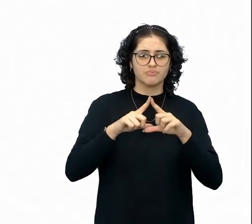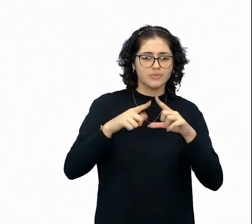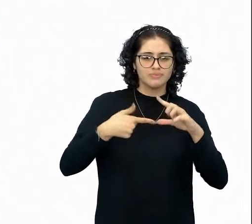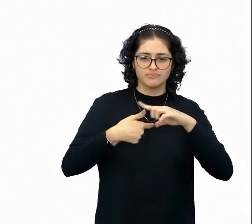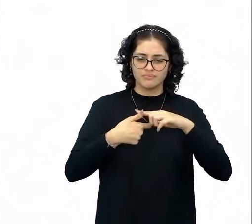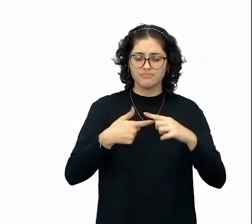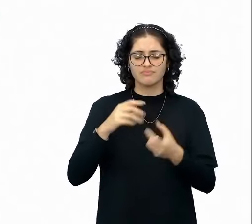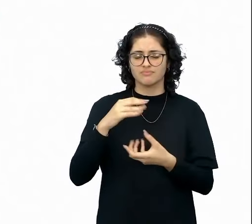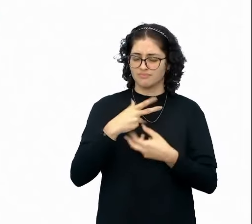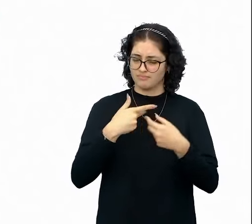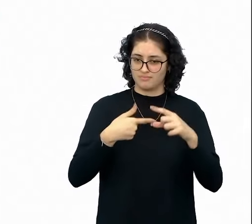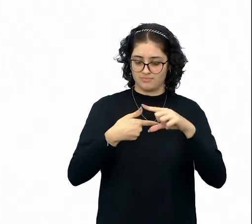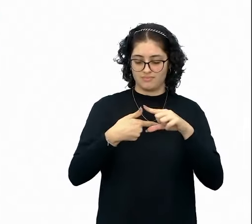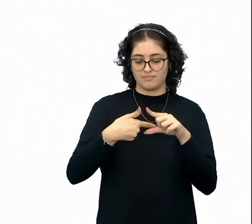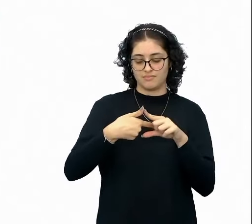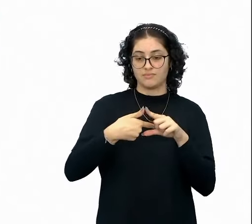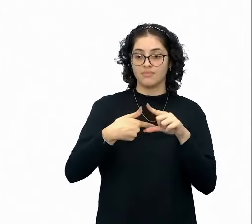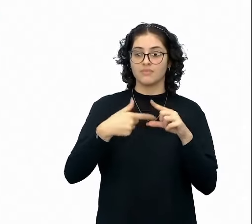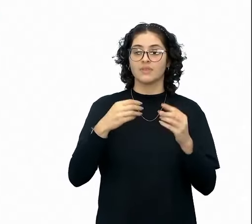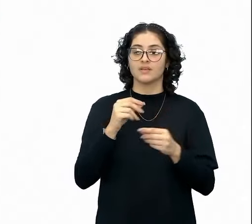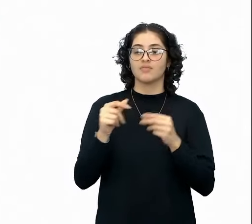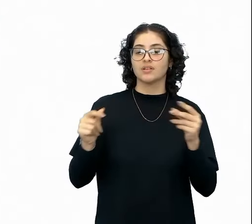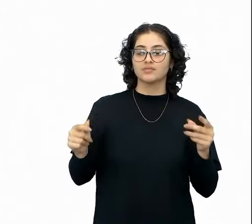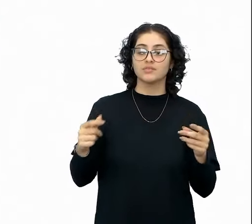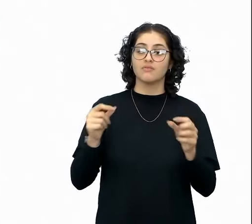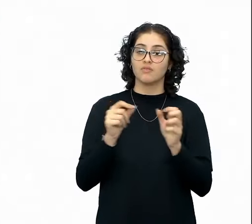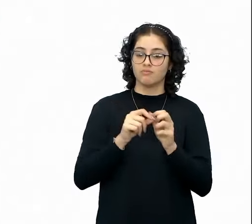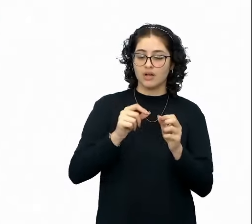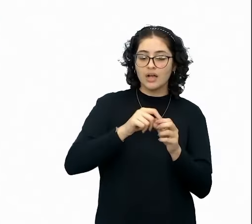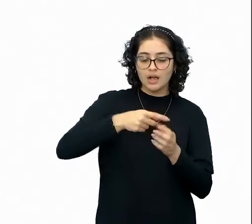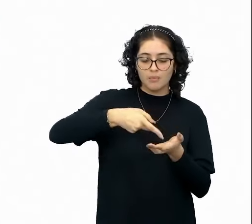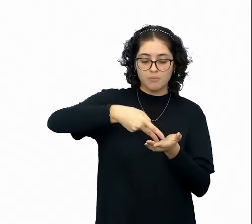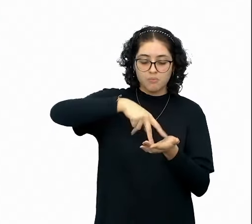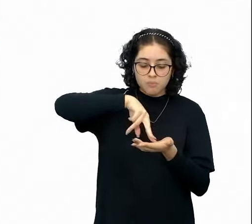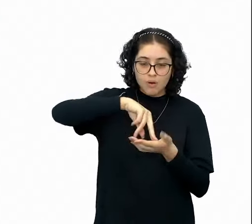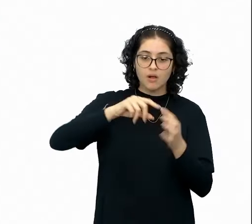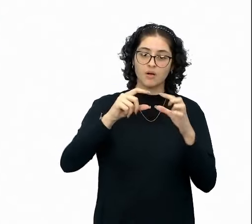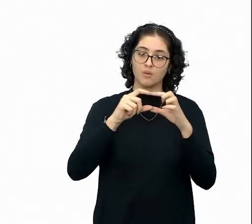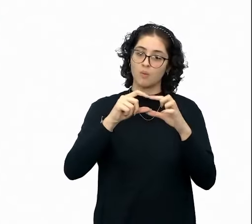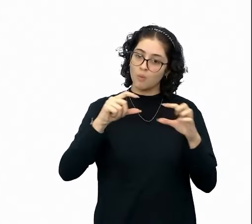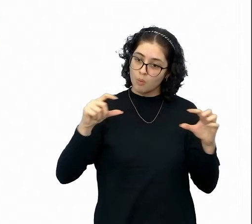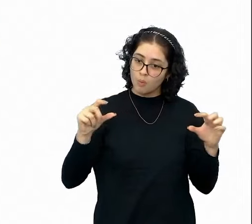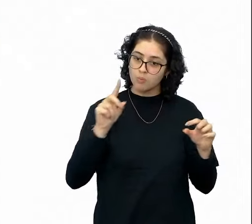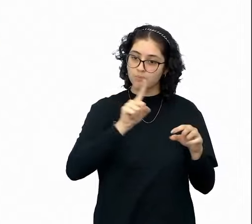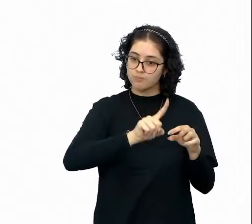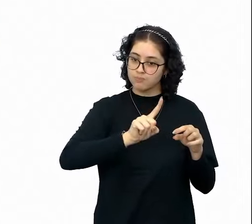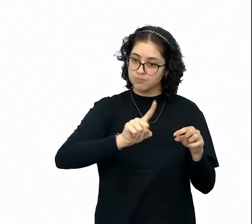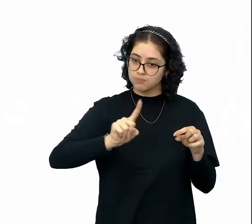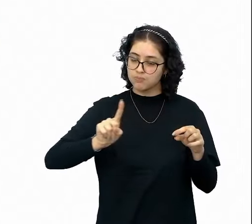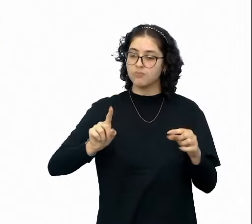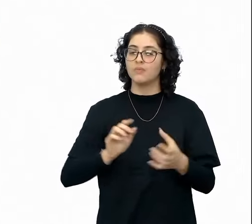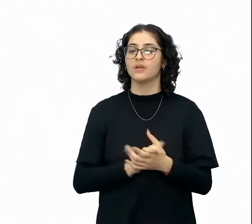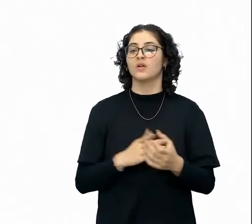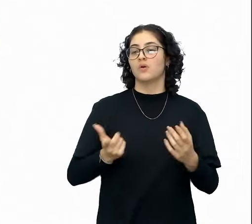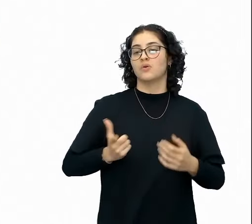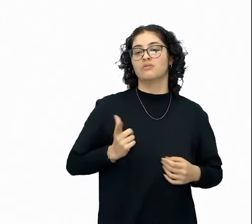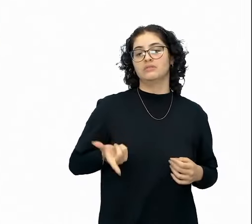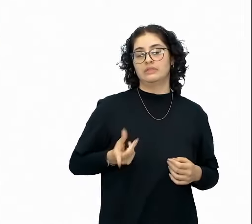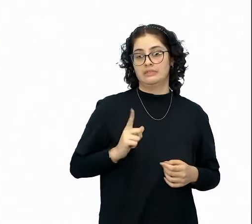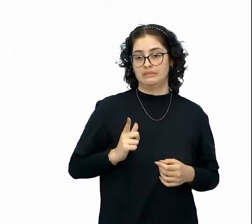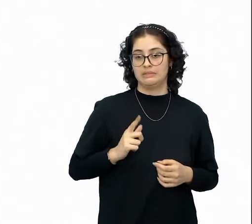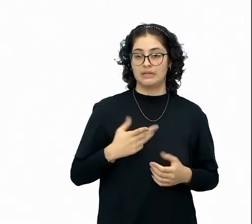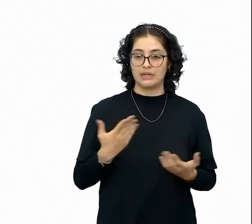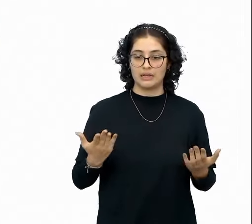Nós usávamos muito régua e compasso. Hoje nós temos aí também essa